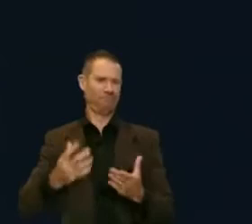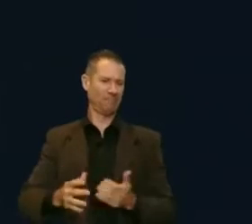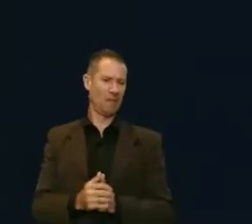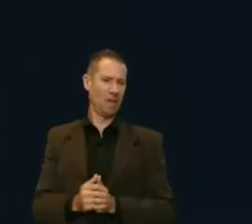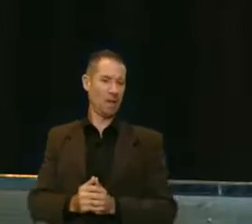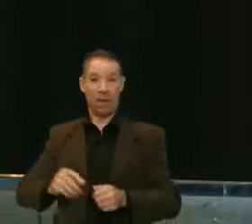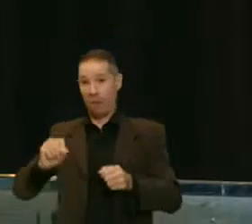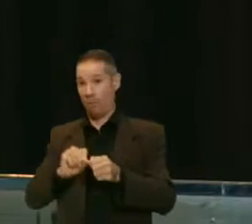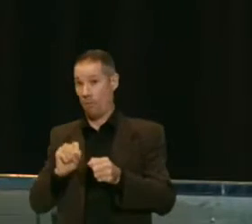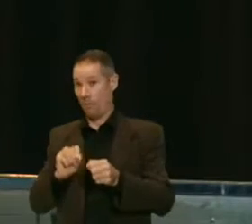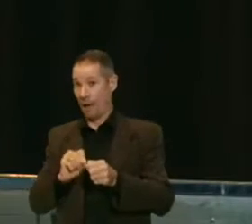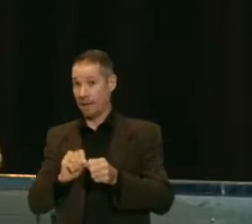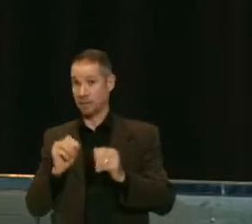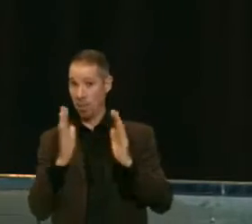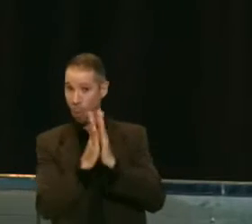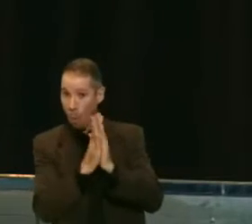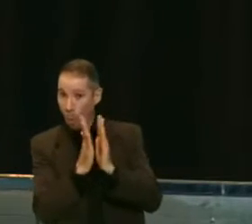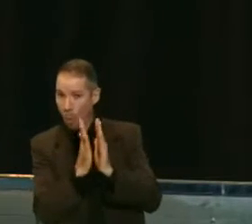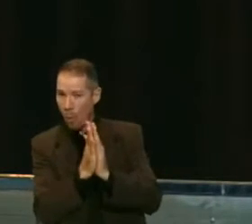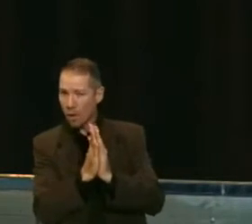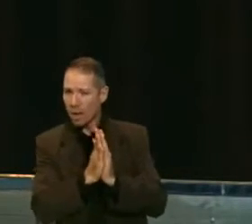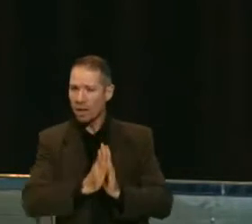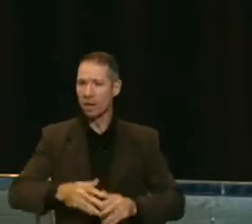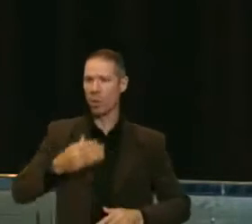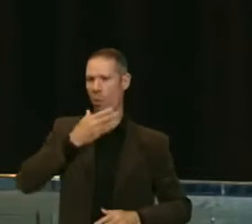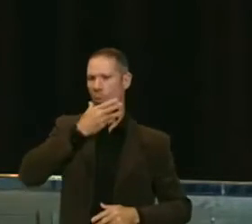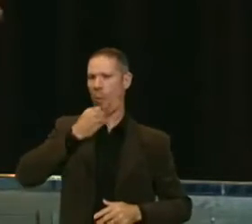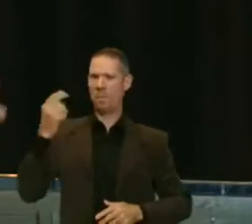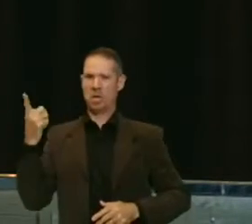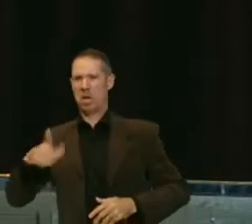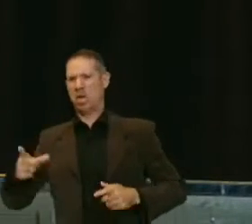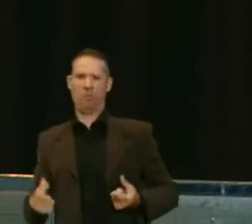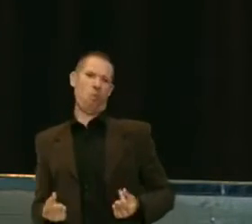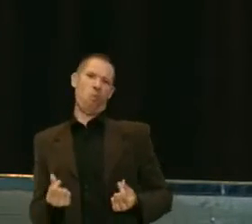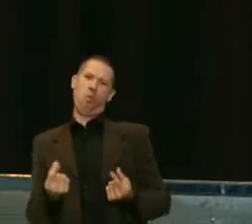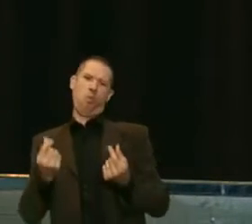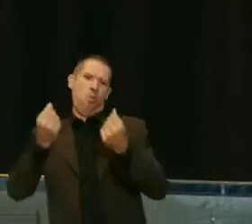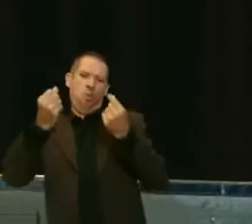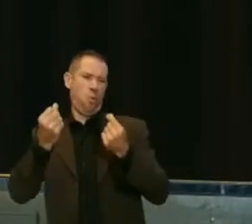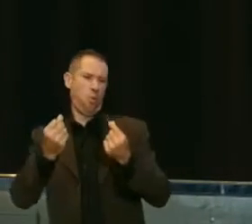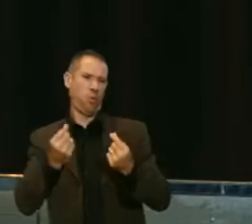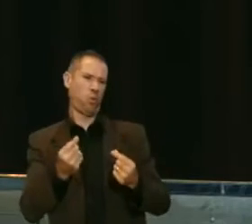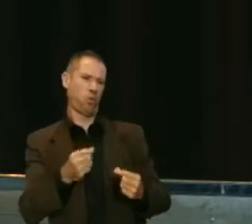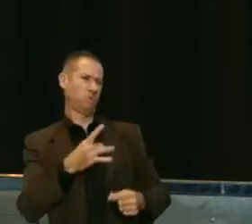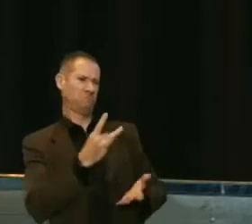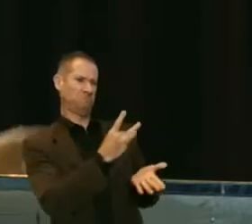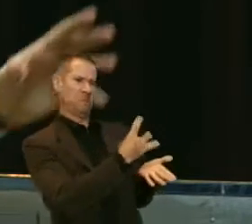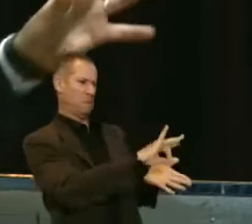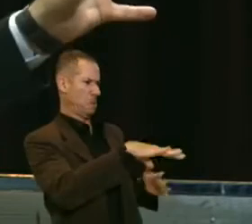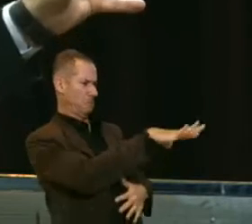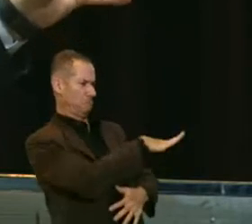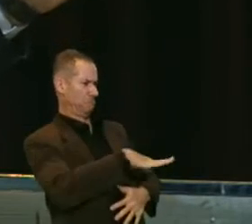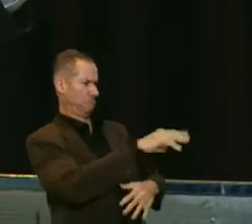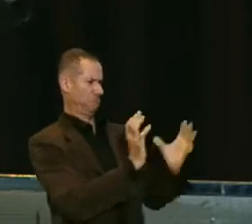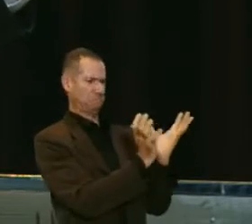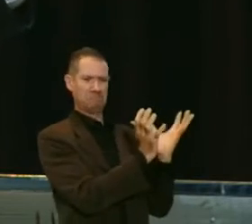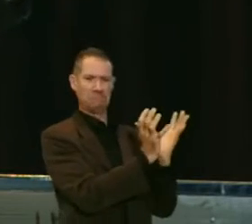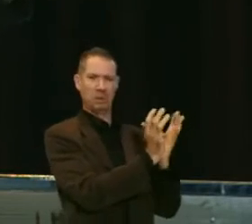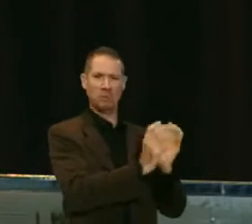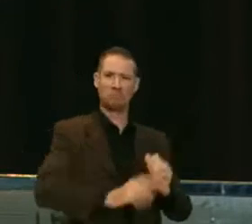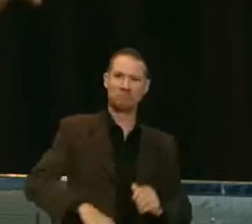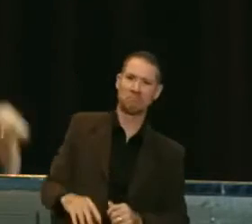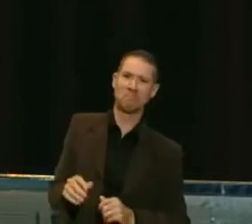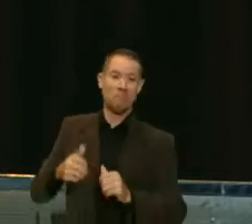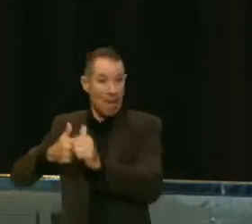faz isso, homens que tinham muito lucro com aquela mulher são prejudicados, e por isso ele